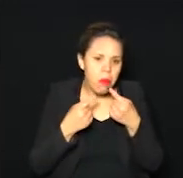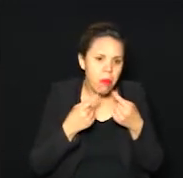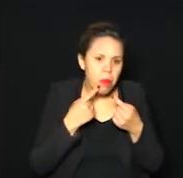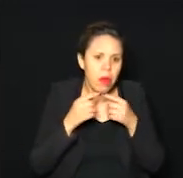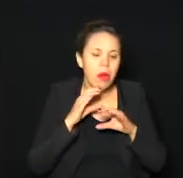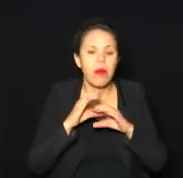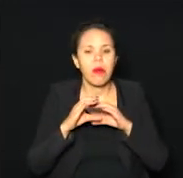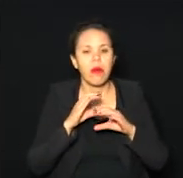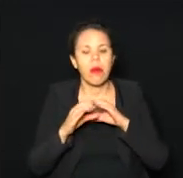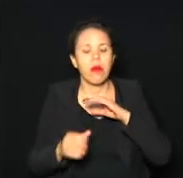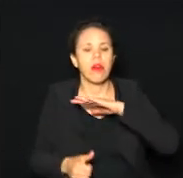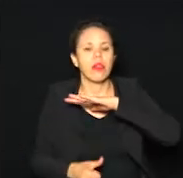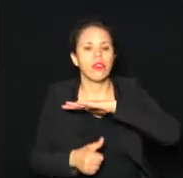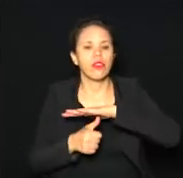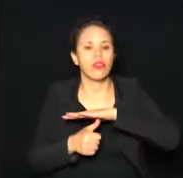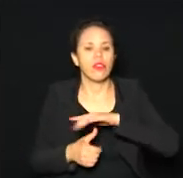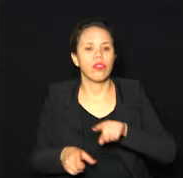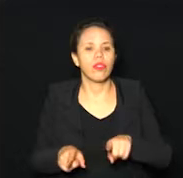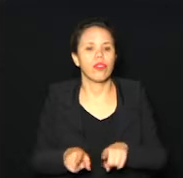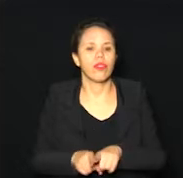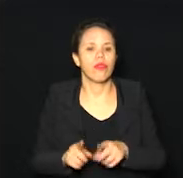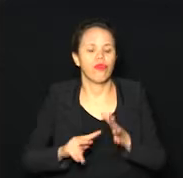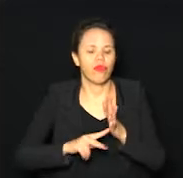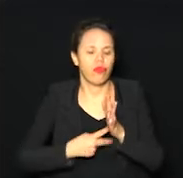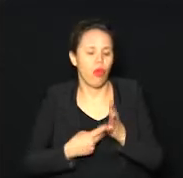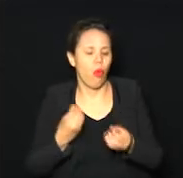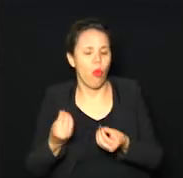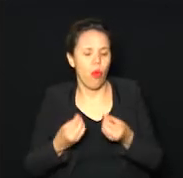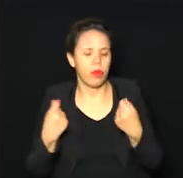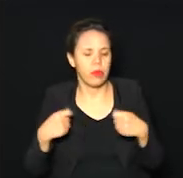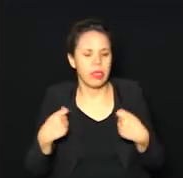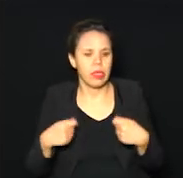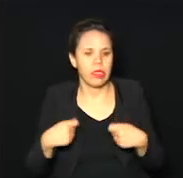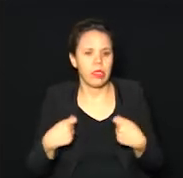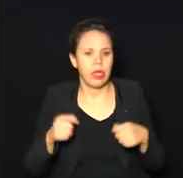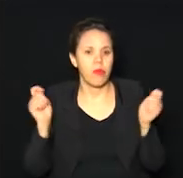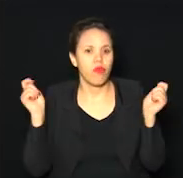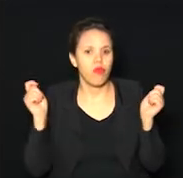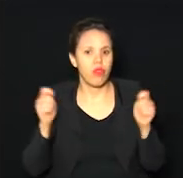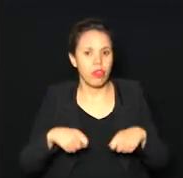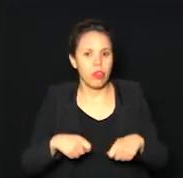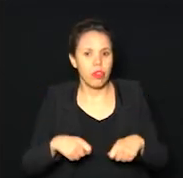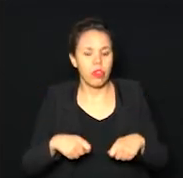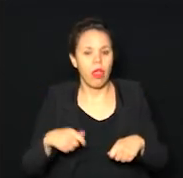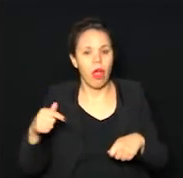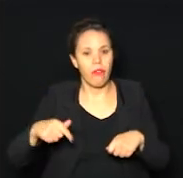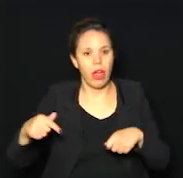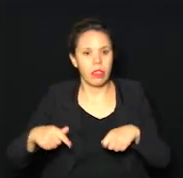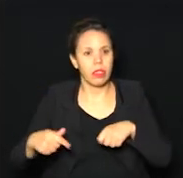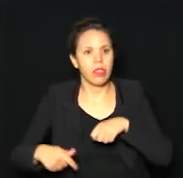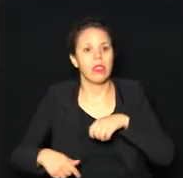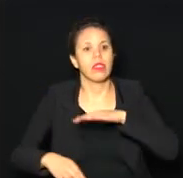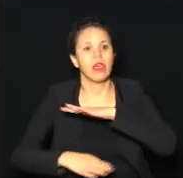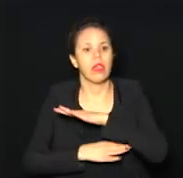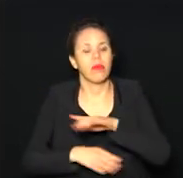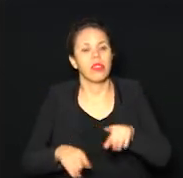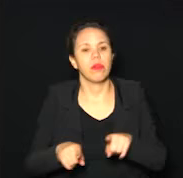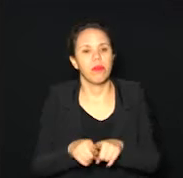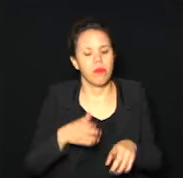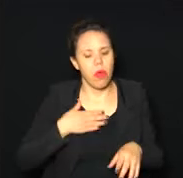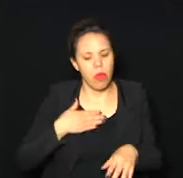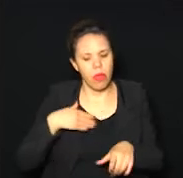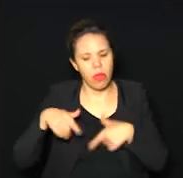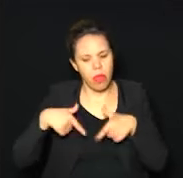da reitoria com o sindicato no que for necessário, possível, né, o poder aqui da Câmara, o meu mandato, nós